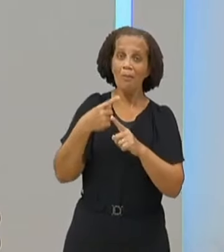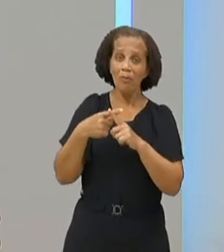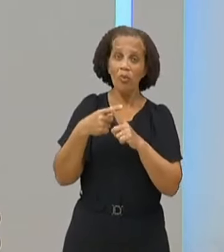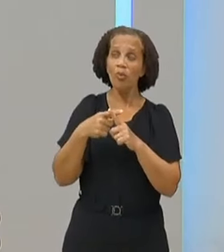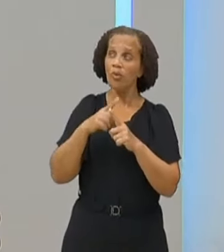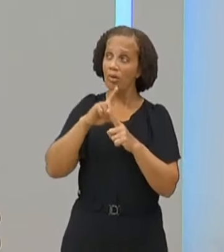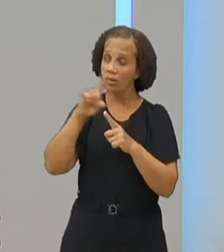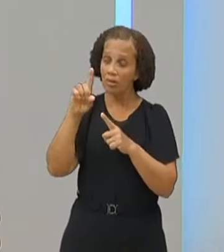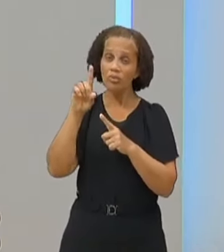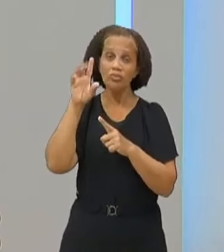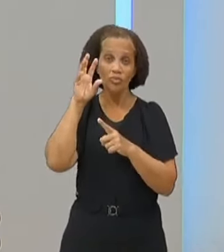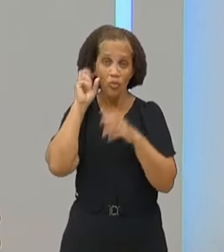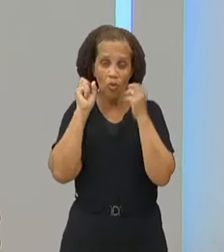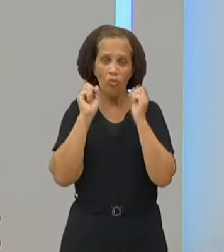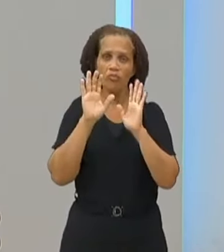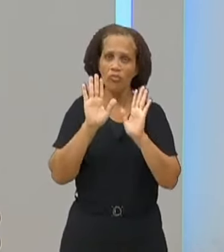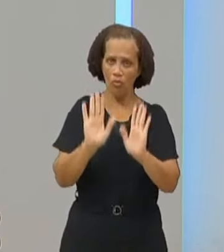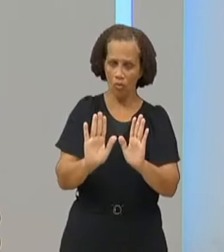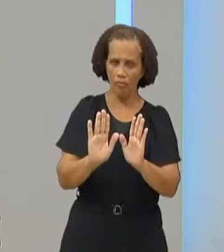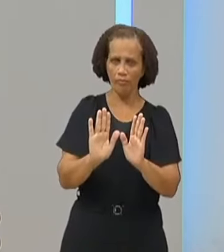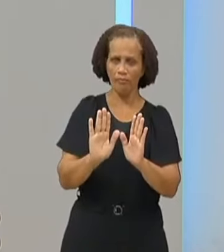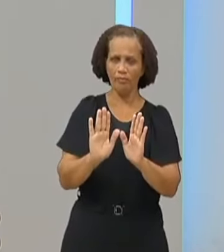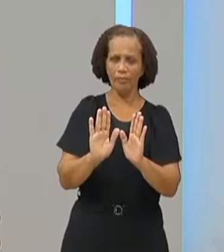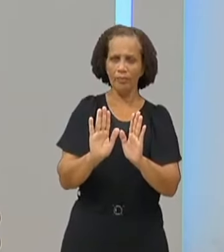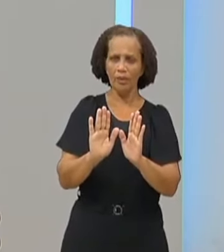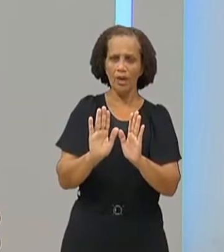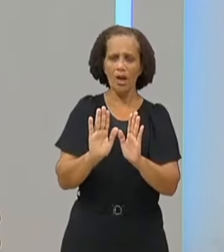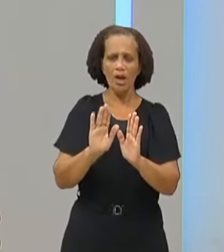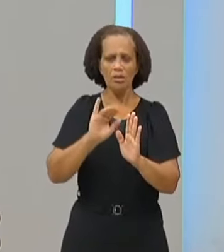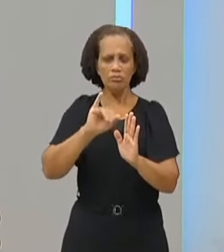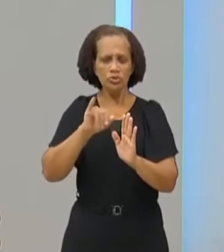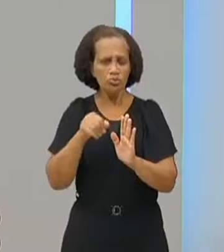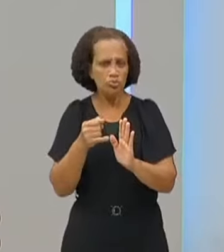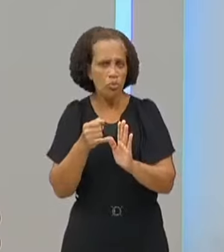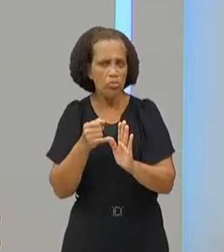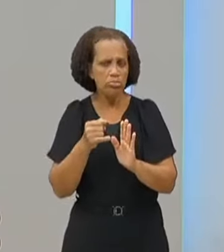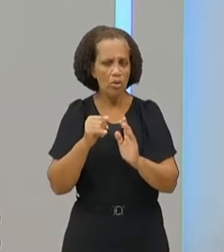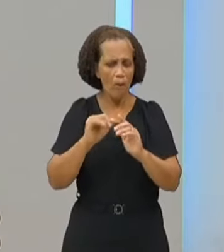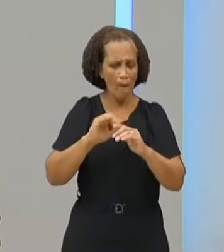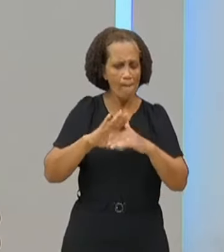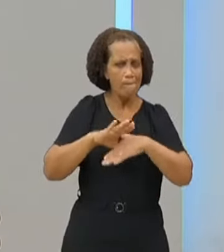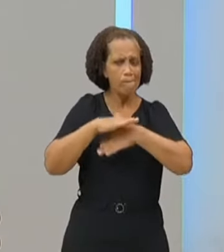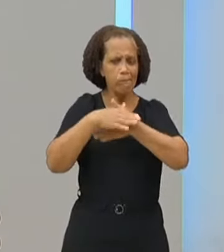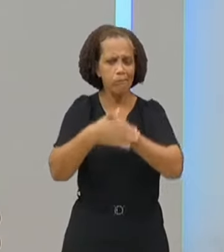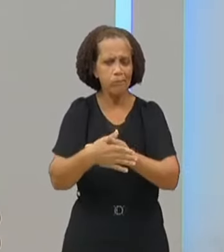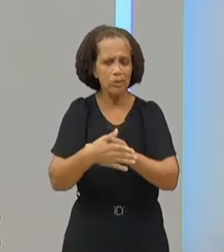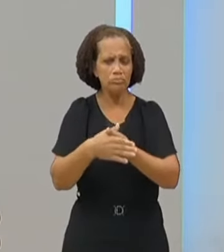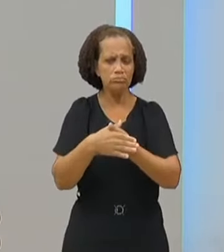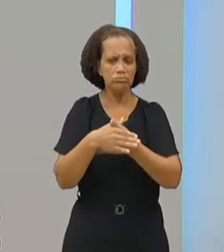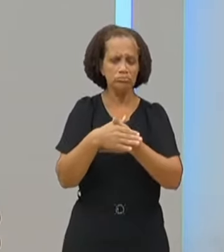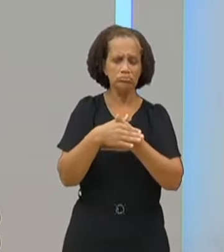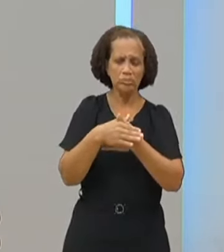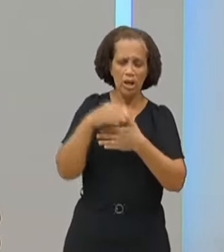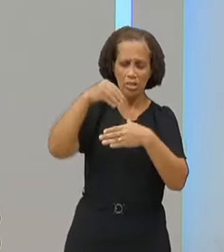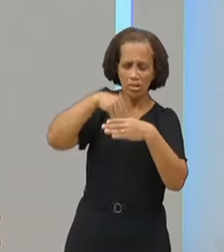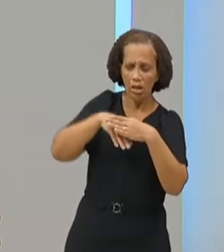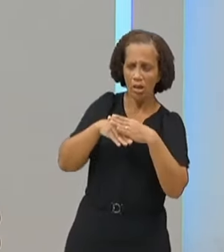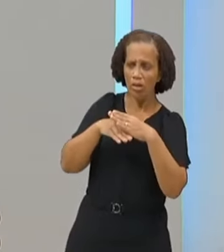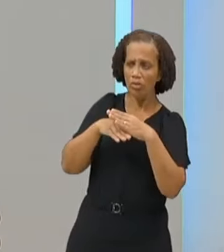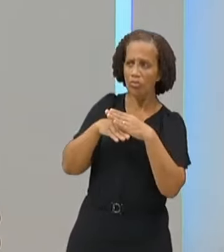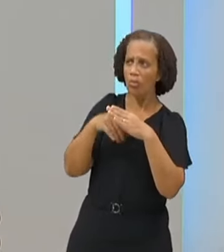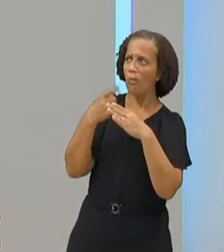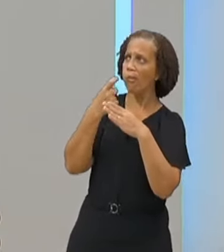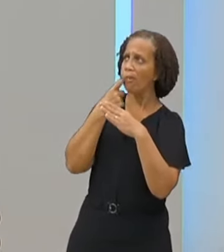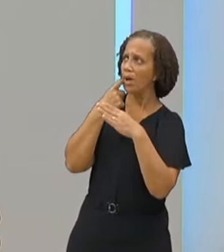estava no ventre do grande peixe e não sabemos a posição que ele estava, não é? Mas ele diz que de lá clamou ao Senhor,